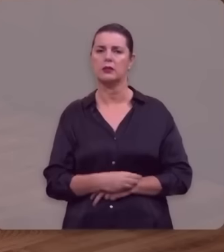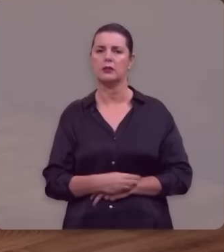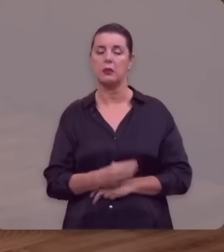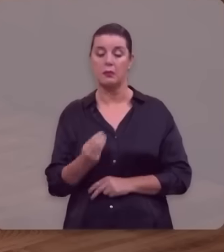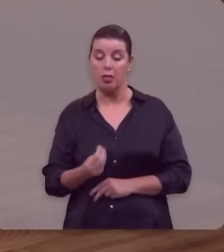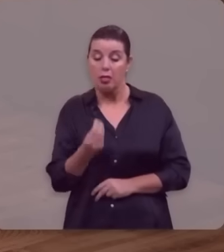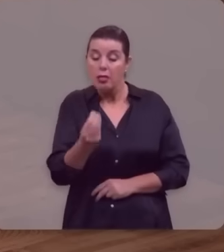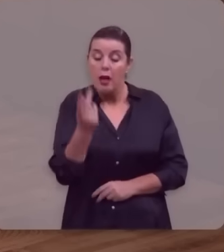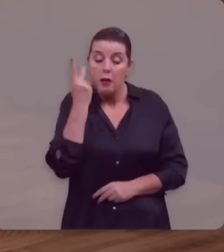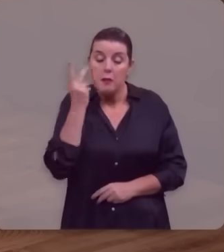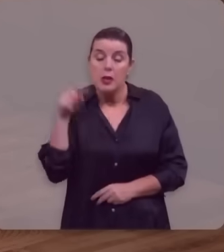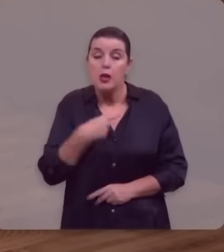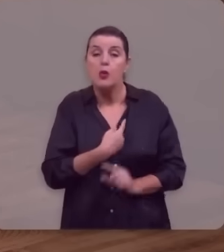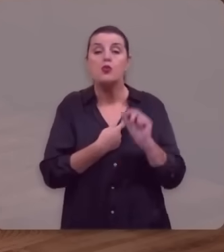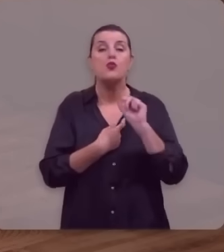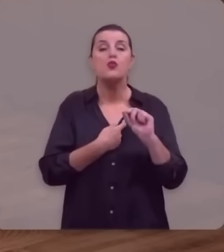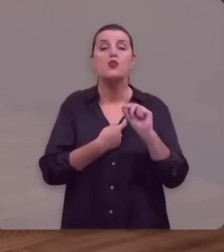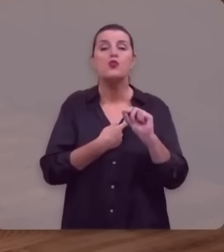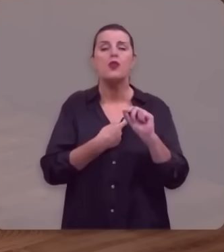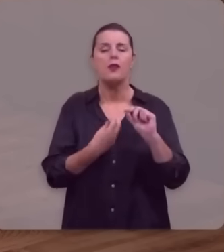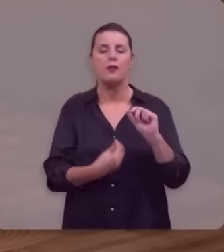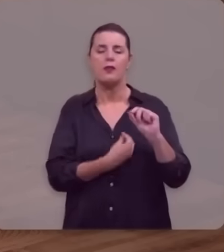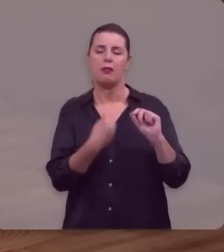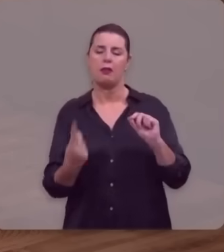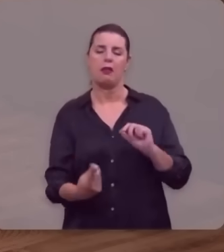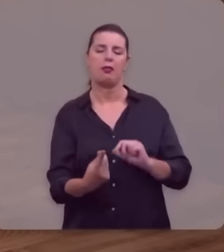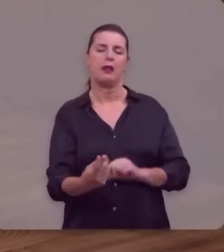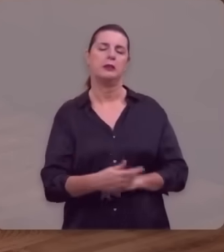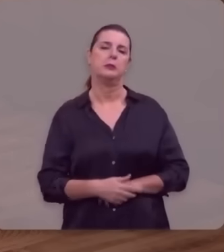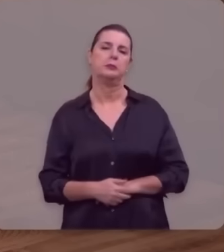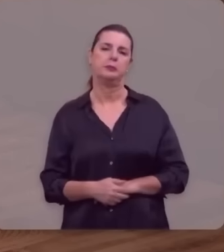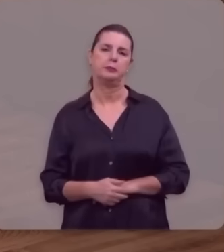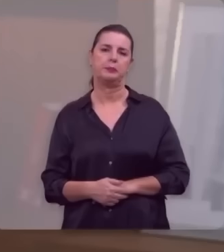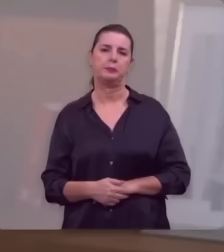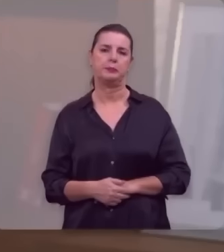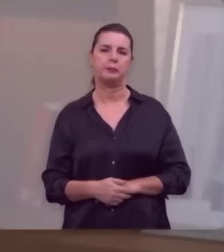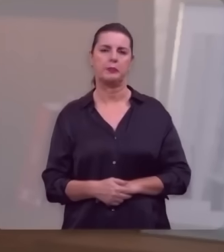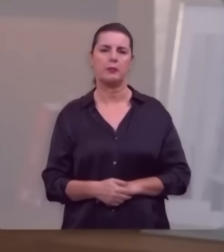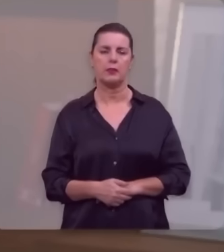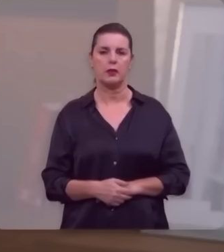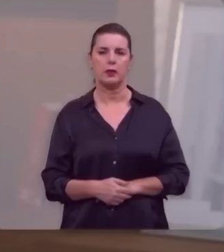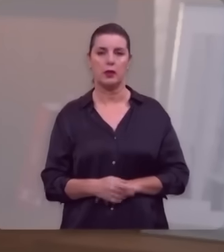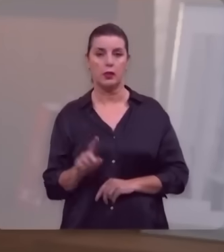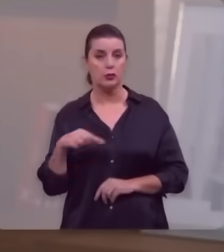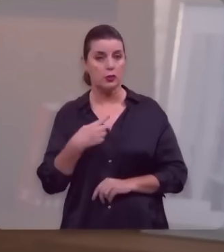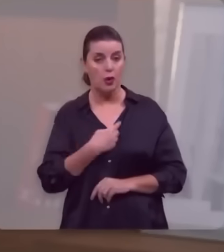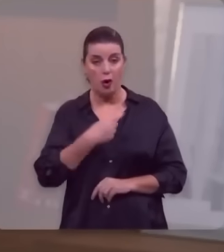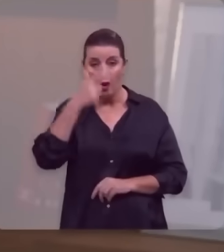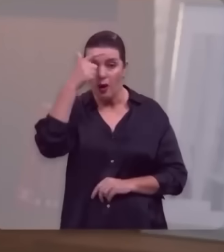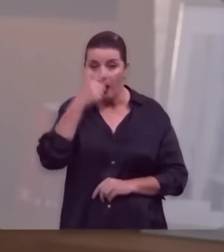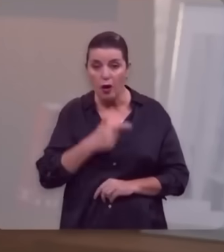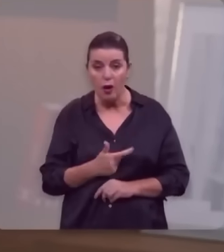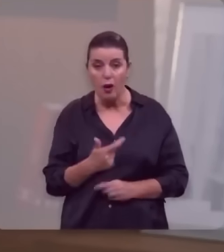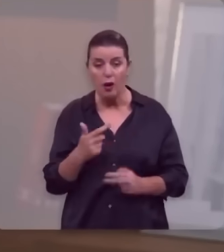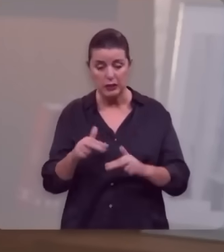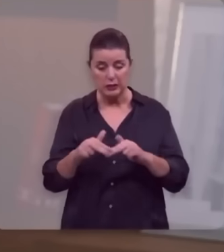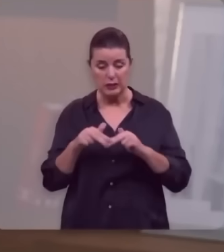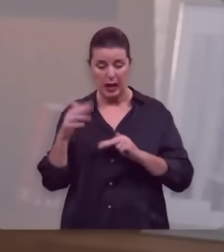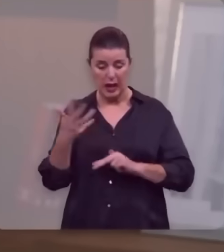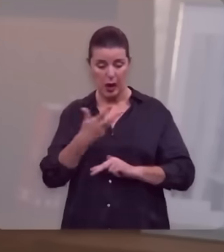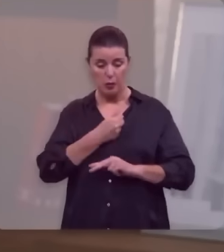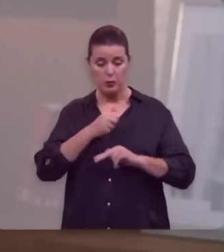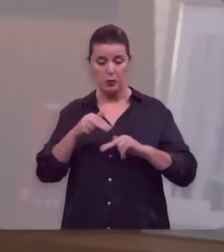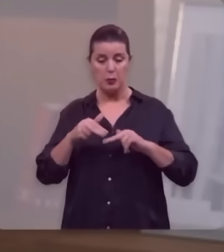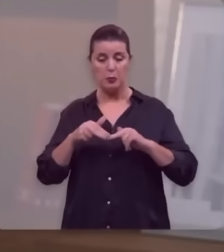conceder-nos a vida eterna Nós não somos salvos por aquilo que nós